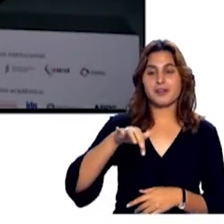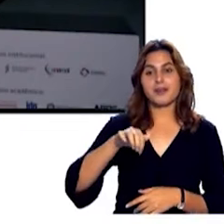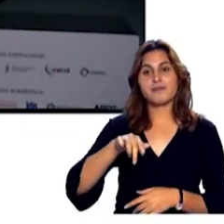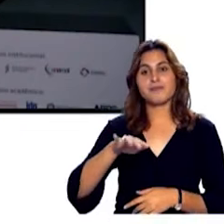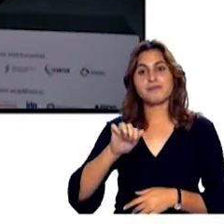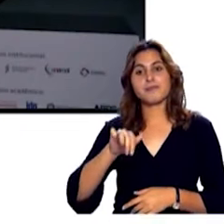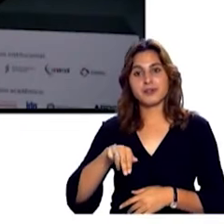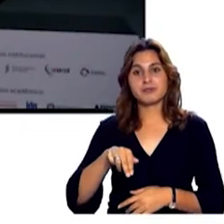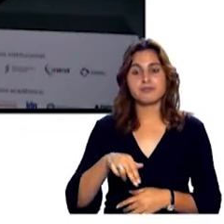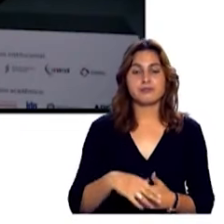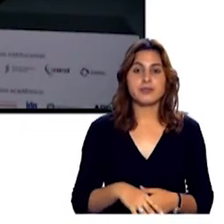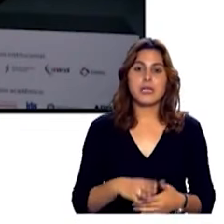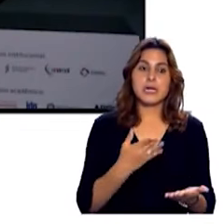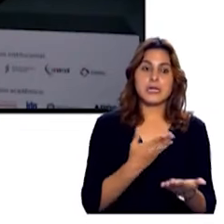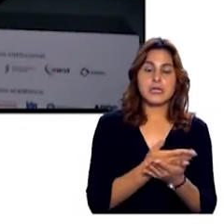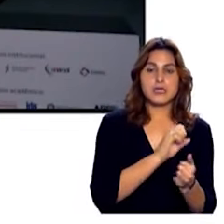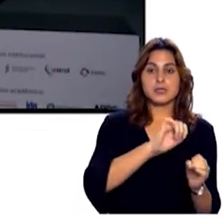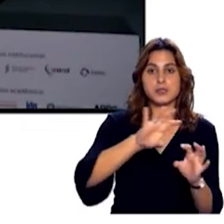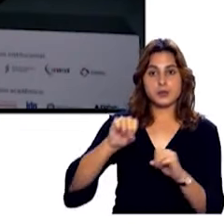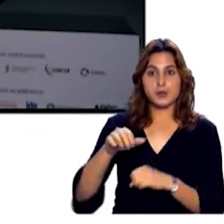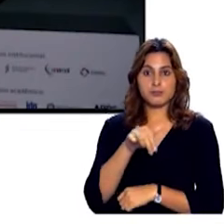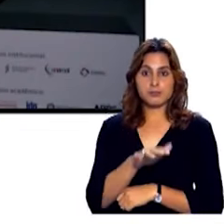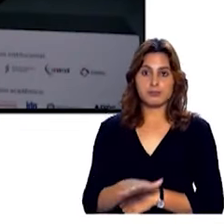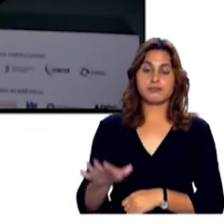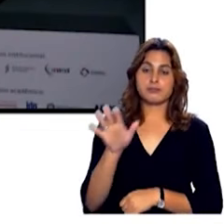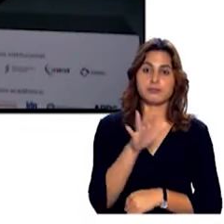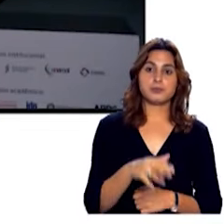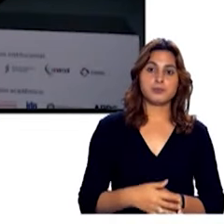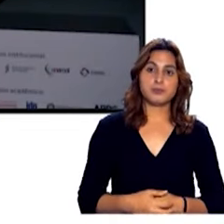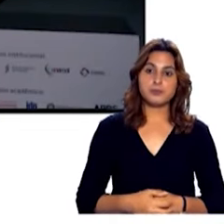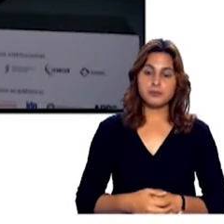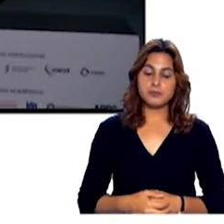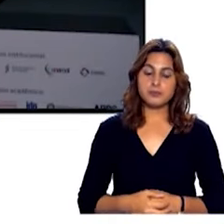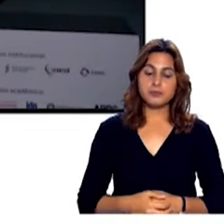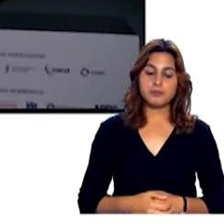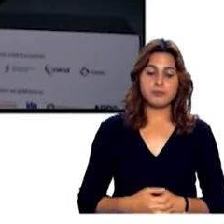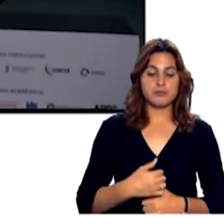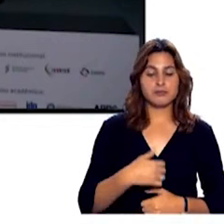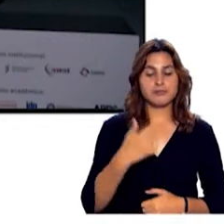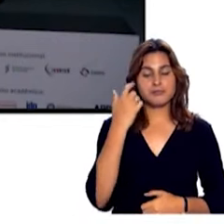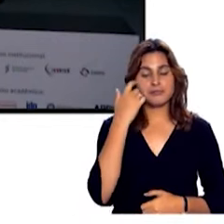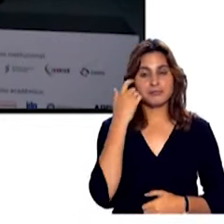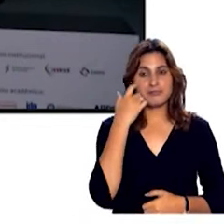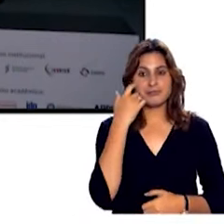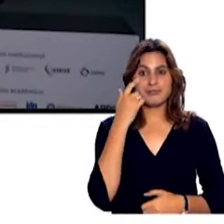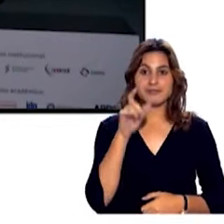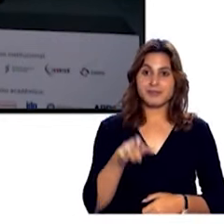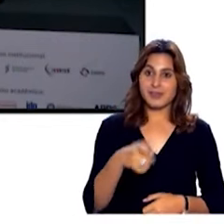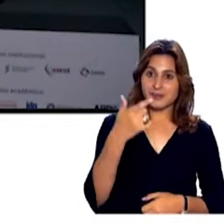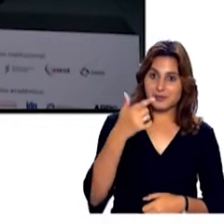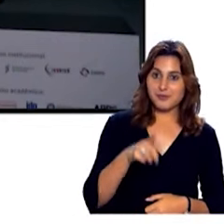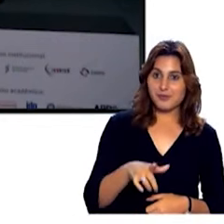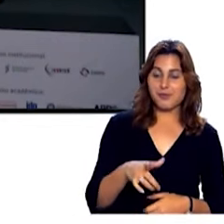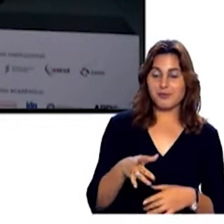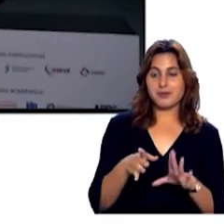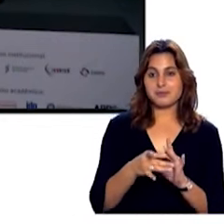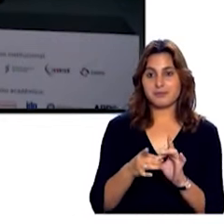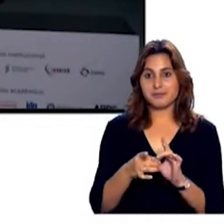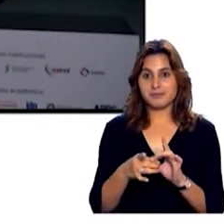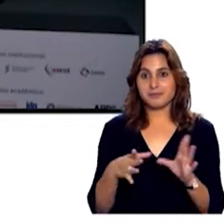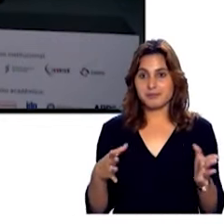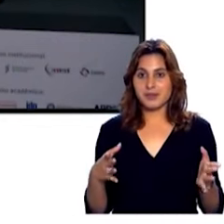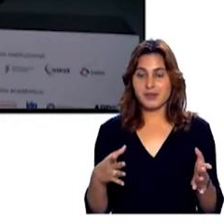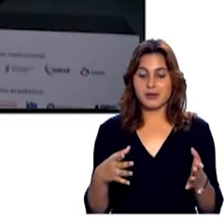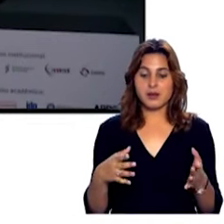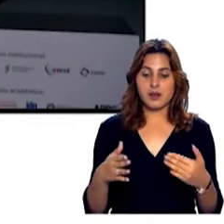da da escola nacional eh penso que a aula de vossa excelência mais uma vez dispensa qualquer acréscimo